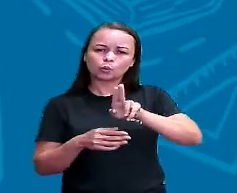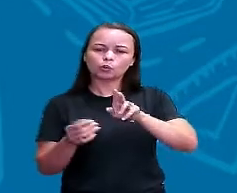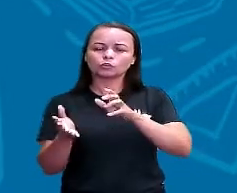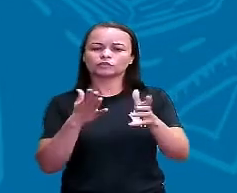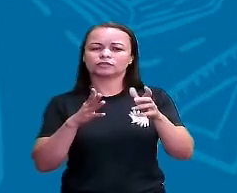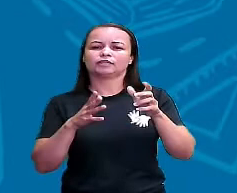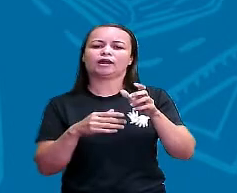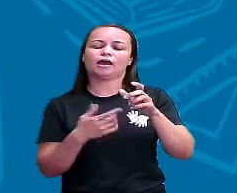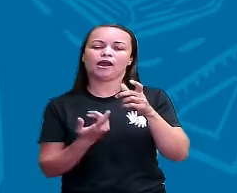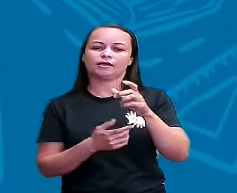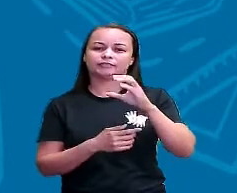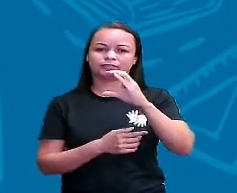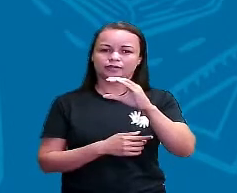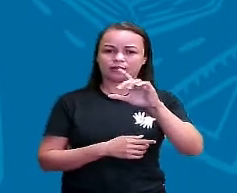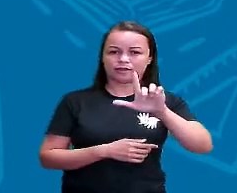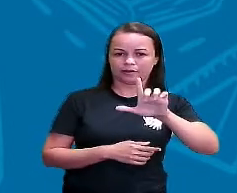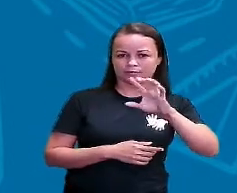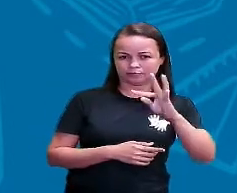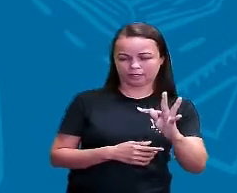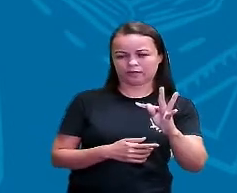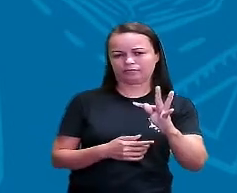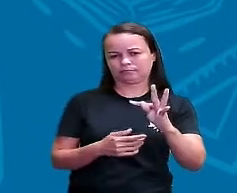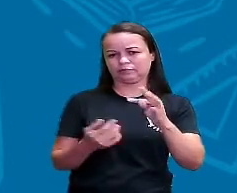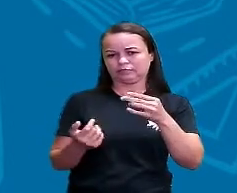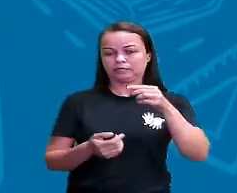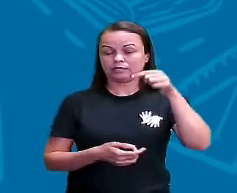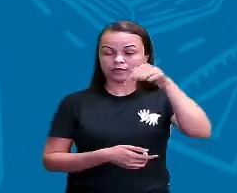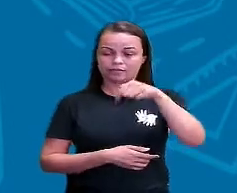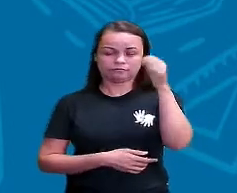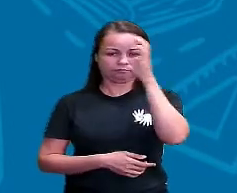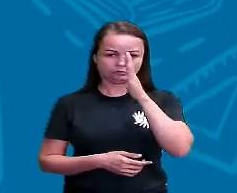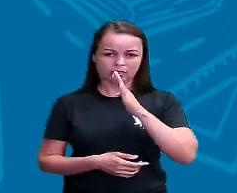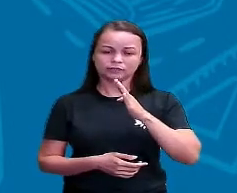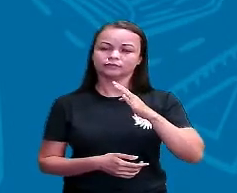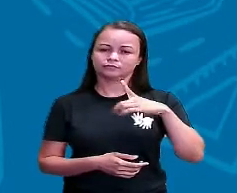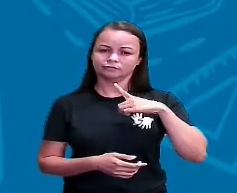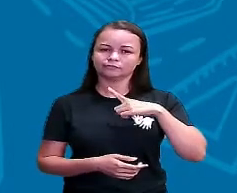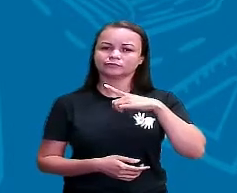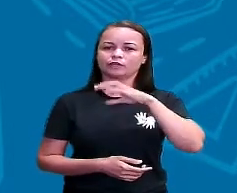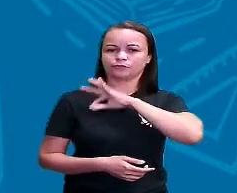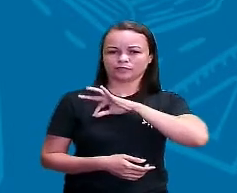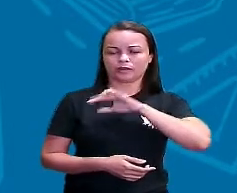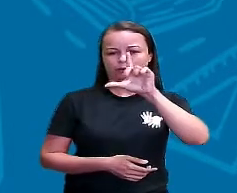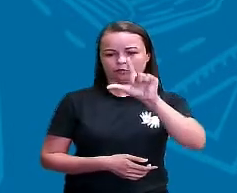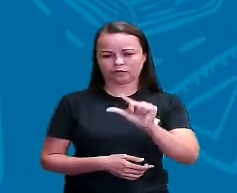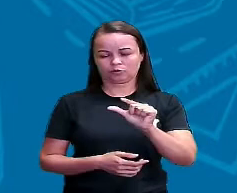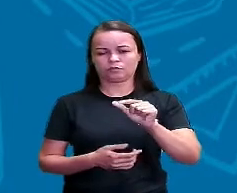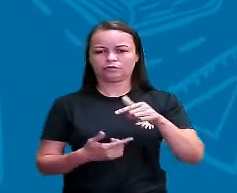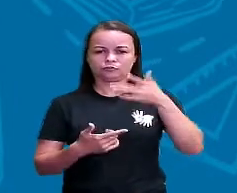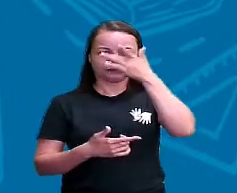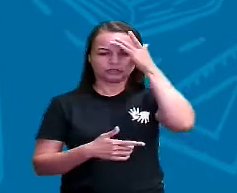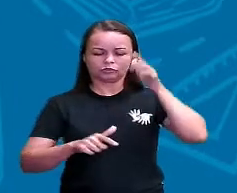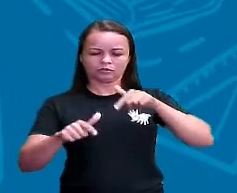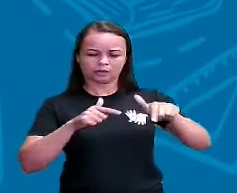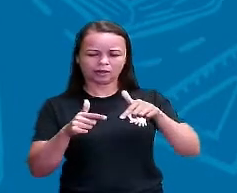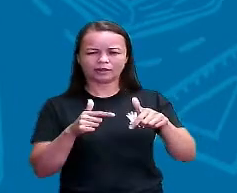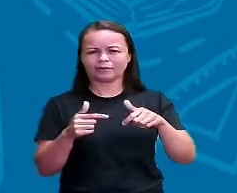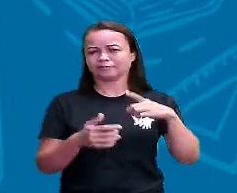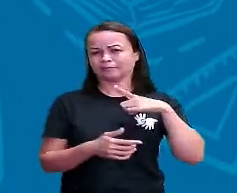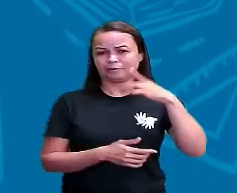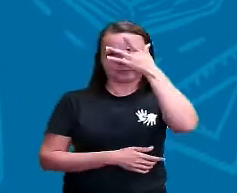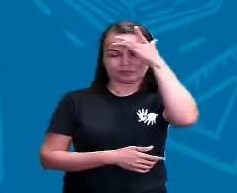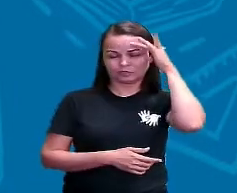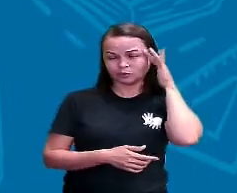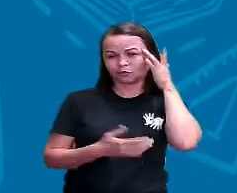Brasil existe o salário mínimo, ou seja, é o mínimo que a pessoa pode ganhar por exercer um trabalho. Aí tem pessoas que ganham 2, 3,